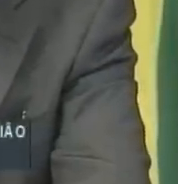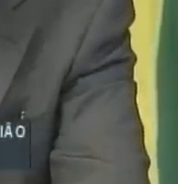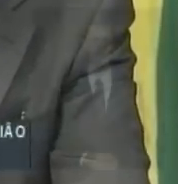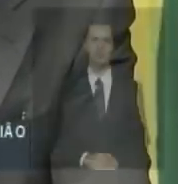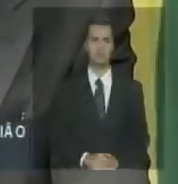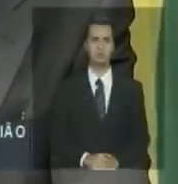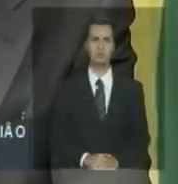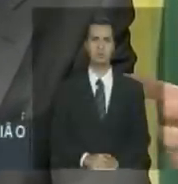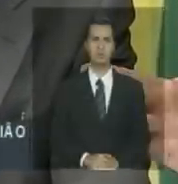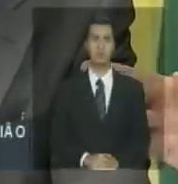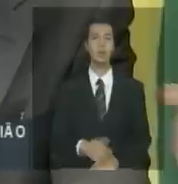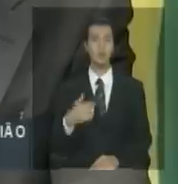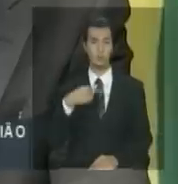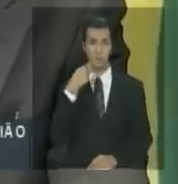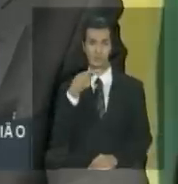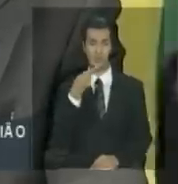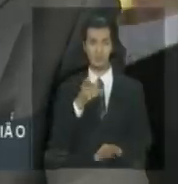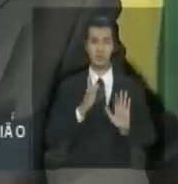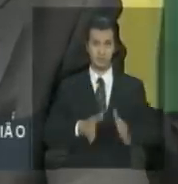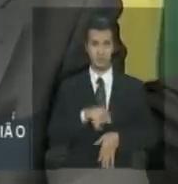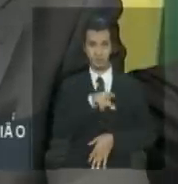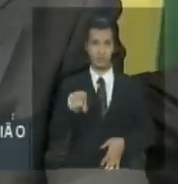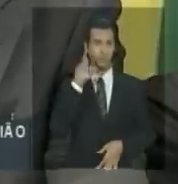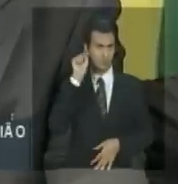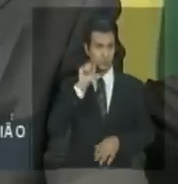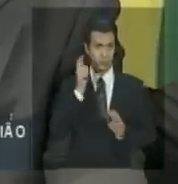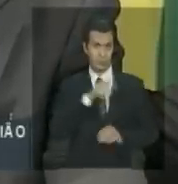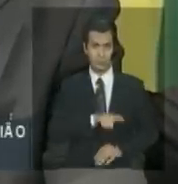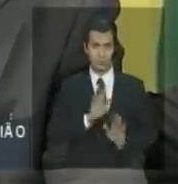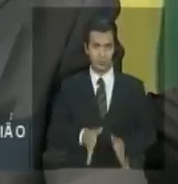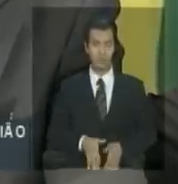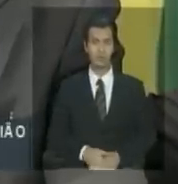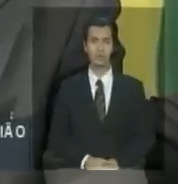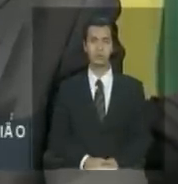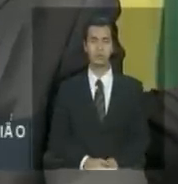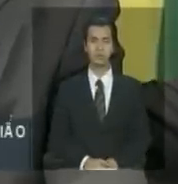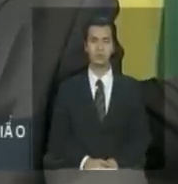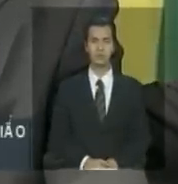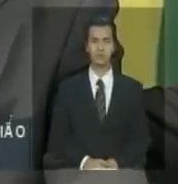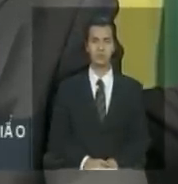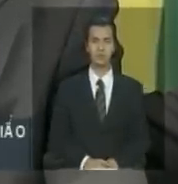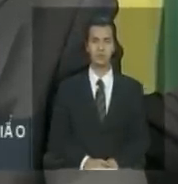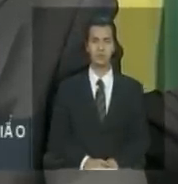Vocês ouviram o que eu falei ou vou repetir? Hein? Hein?